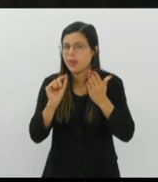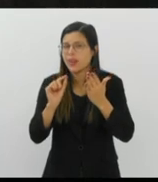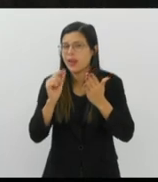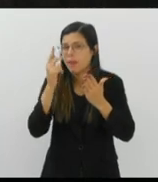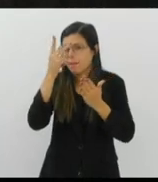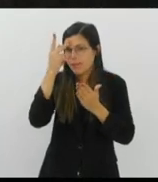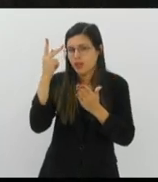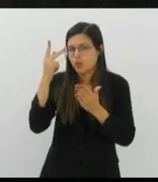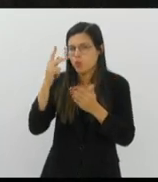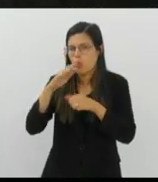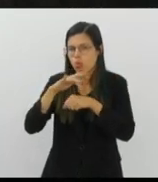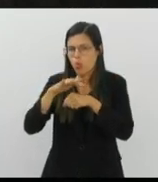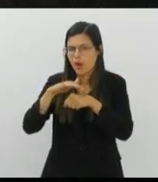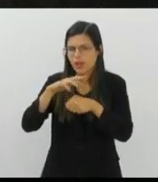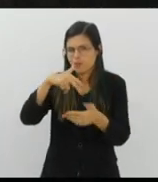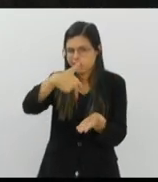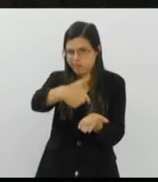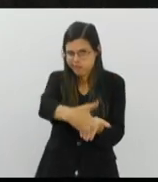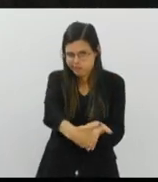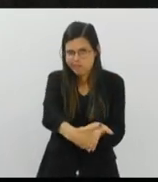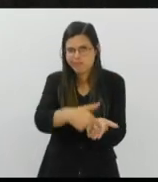UTI.